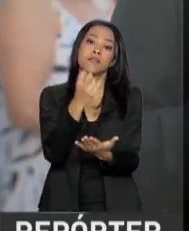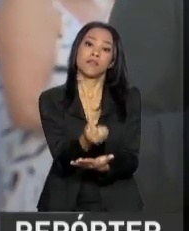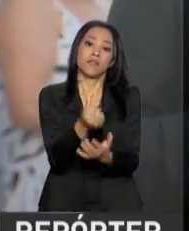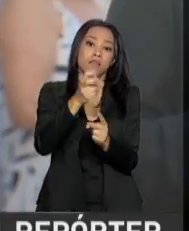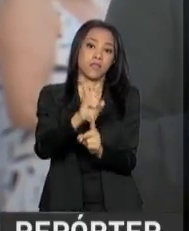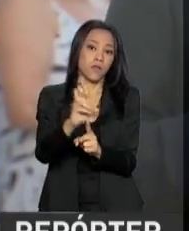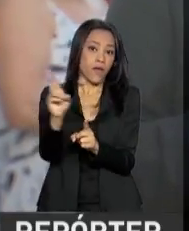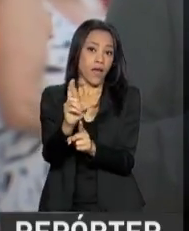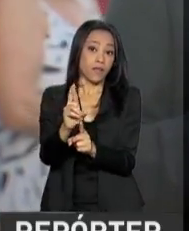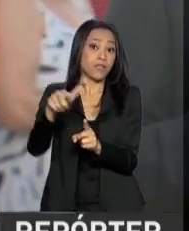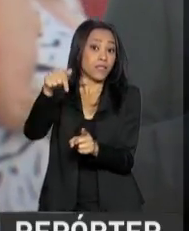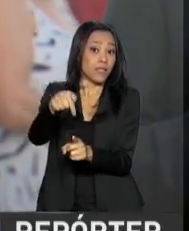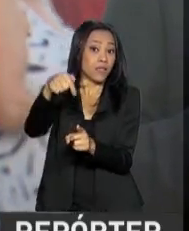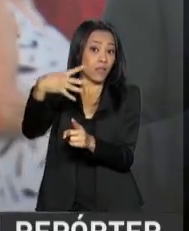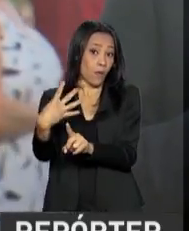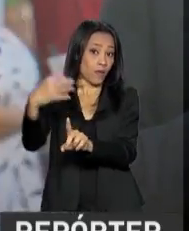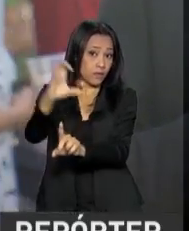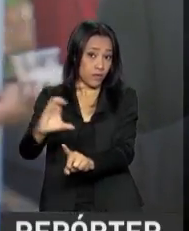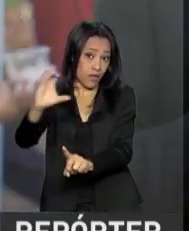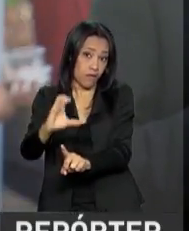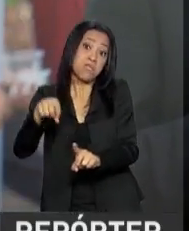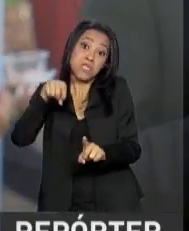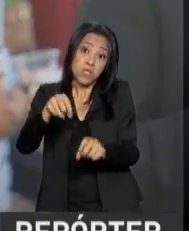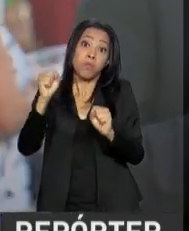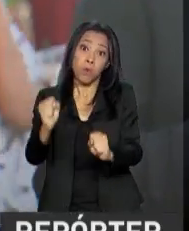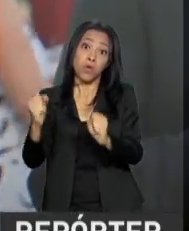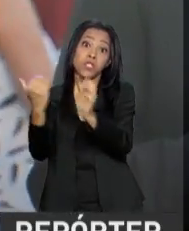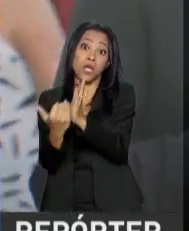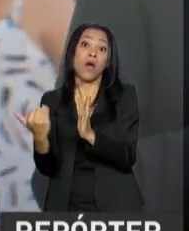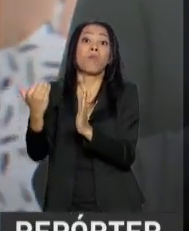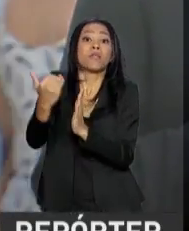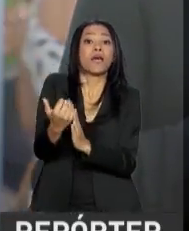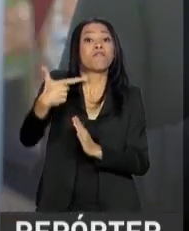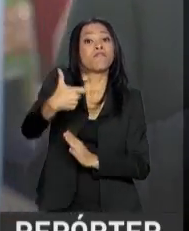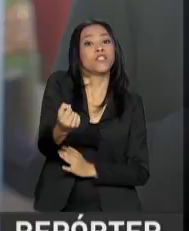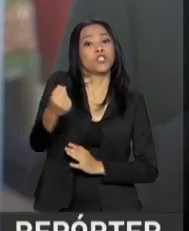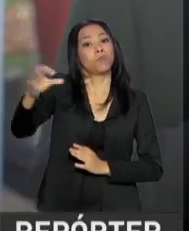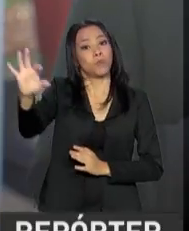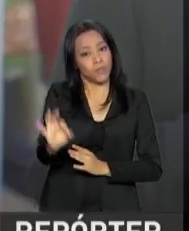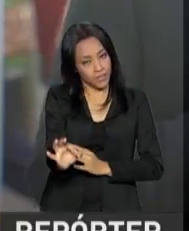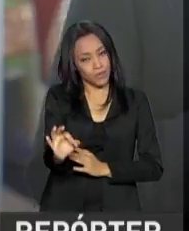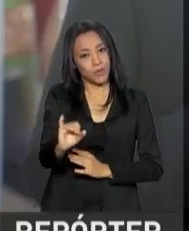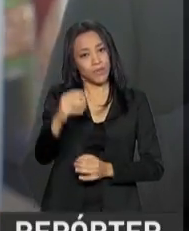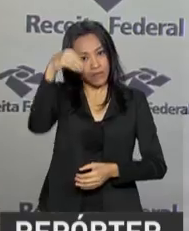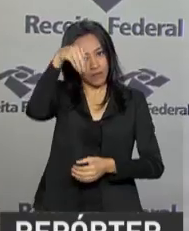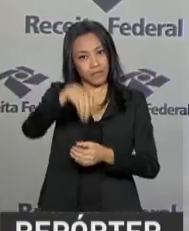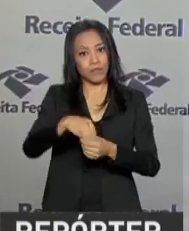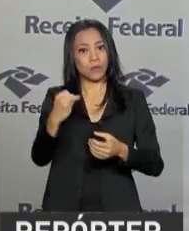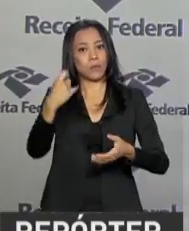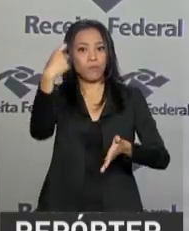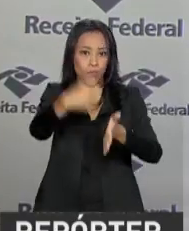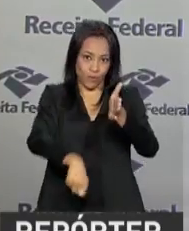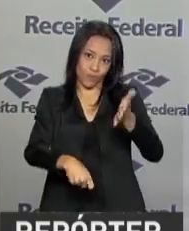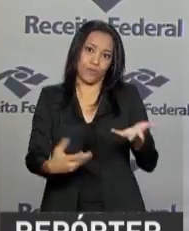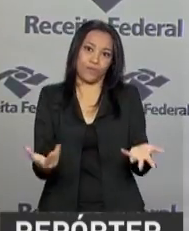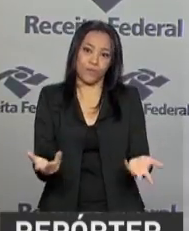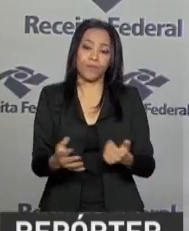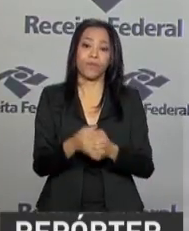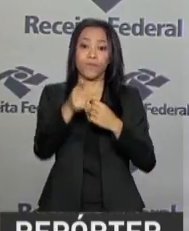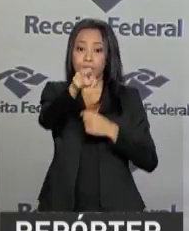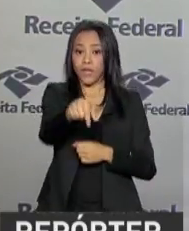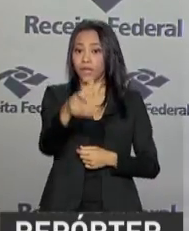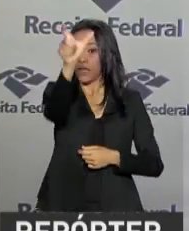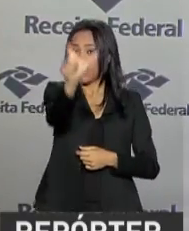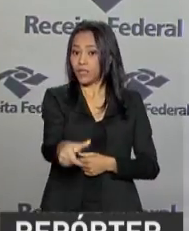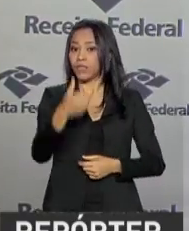e setenta e quatro centavos mas que pode chegar até 20% do imposto devido o supervisor do imposto de renda